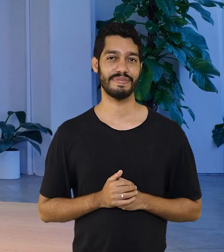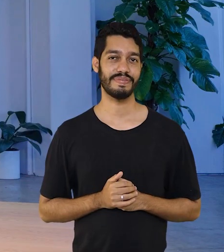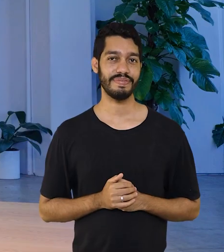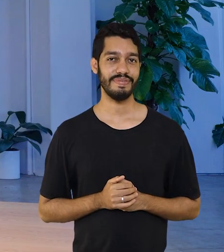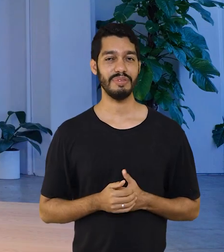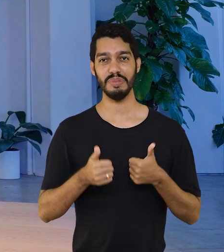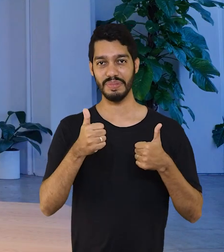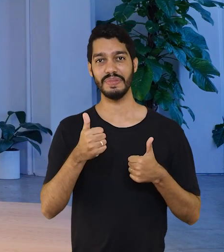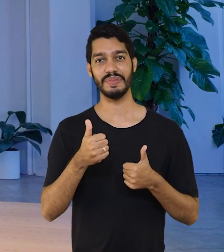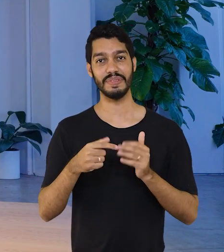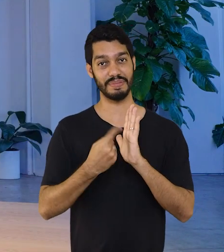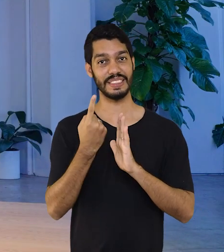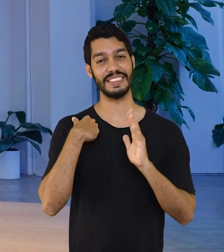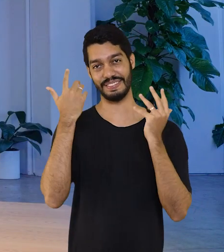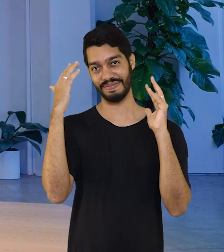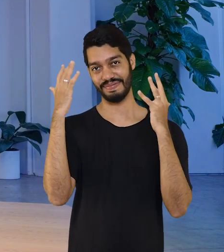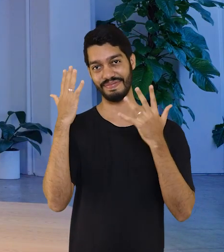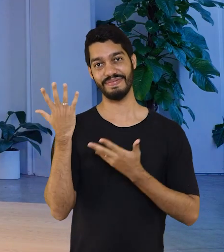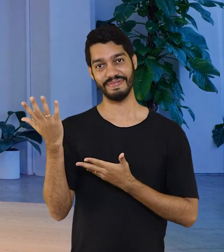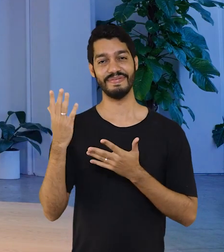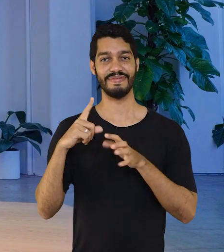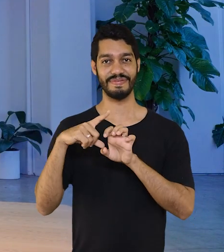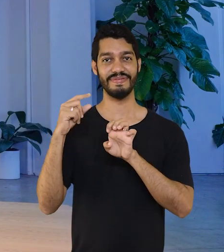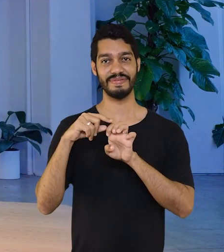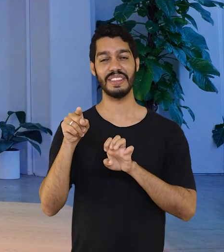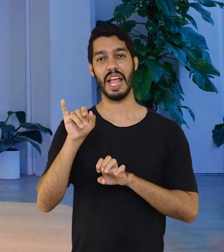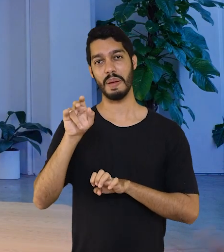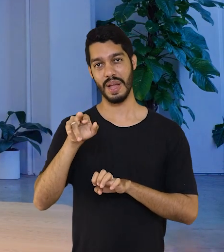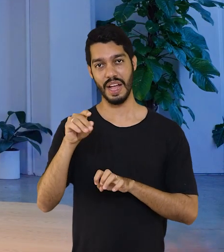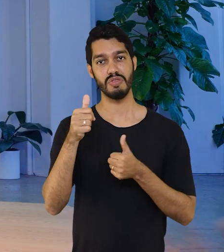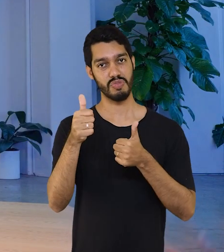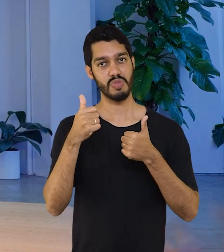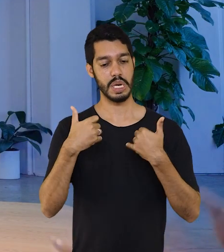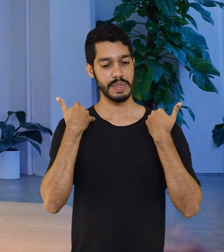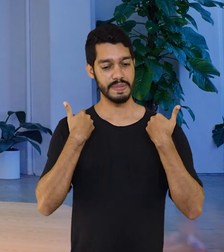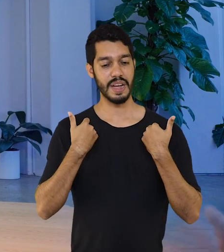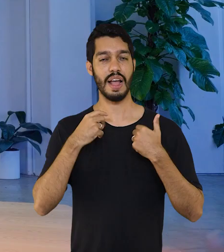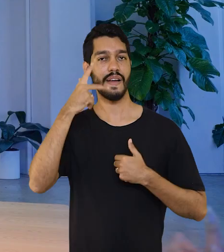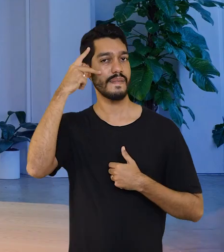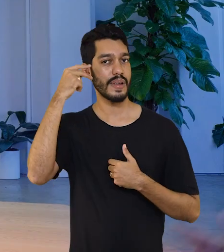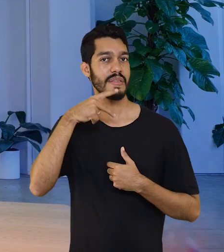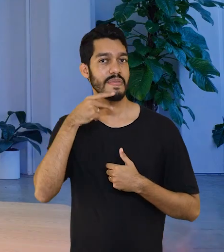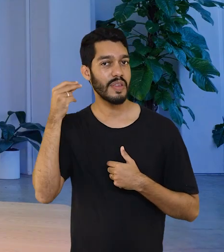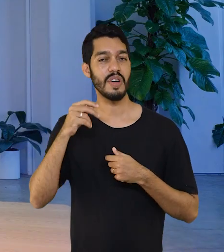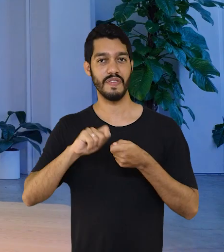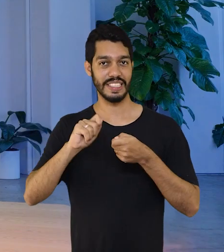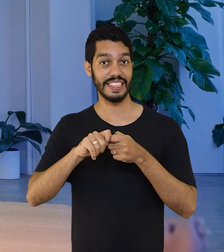negócio. Excelente pergunta. Primeiro, uma salva de palmas para sua irmã, gente. Empreendedora aí, ó, fazendo biquíni de dia